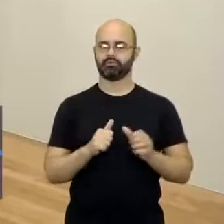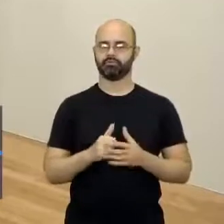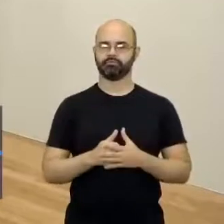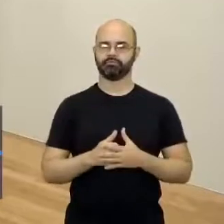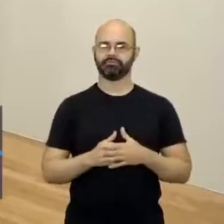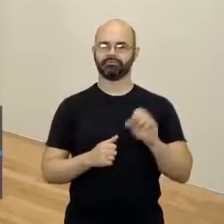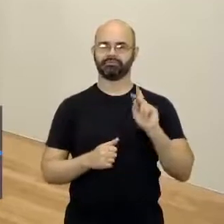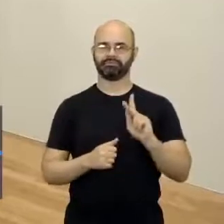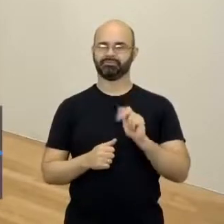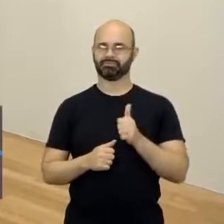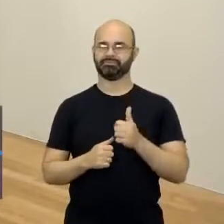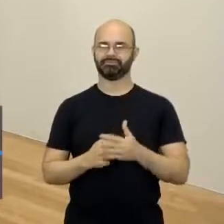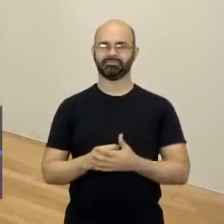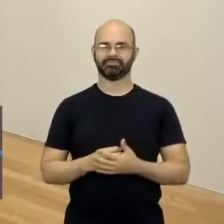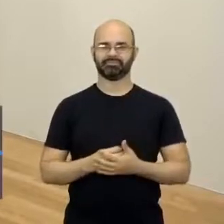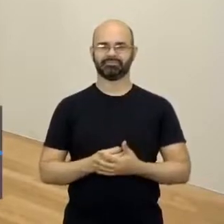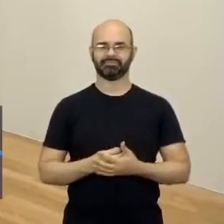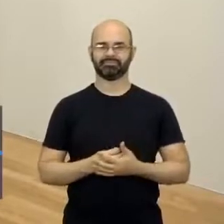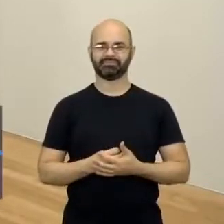Beleza.